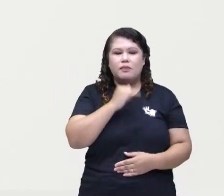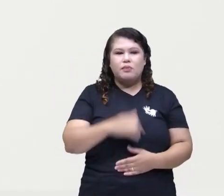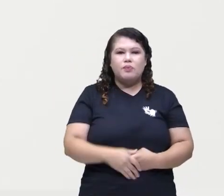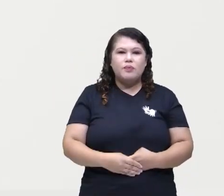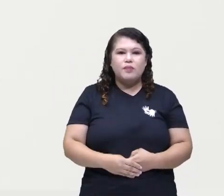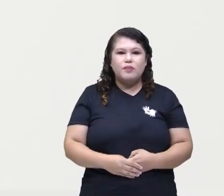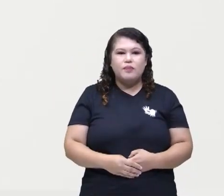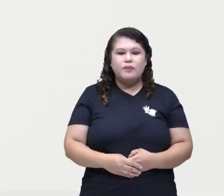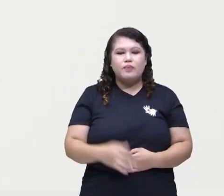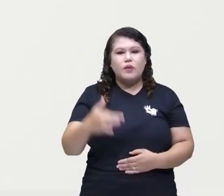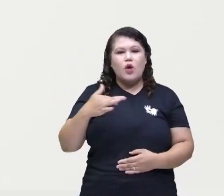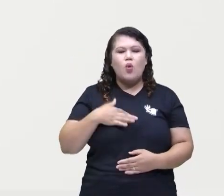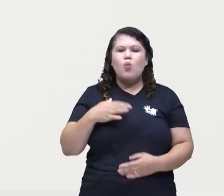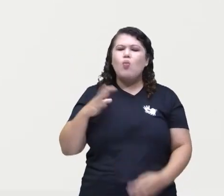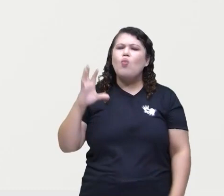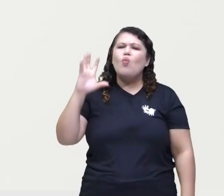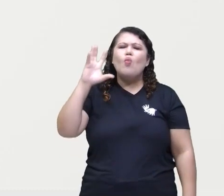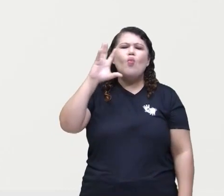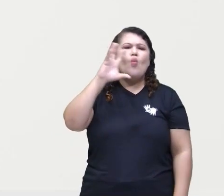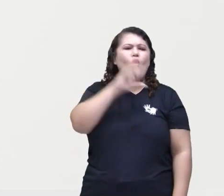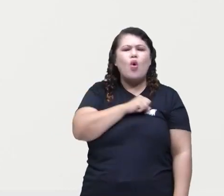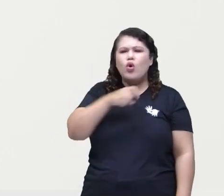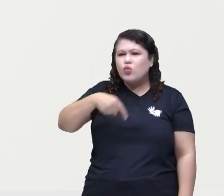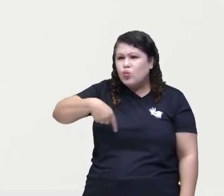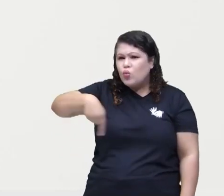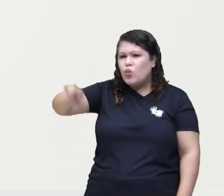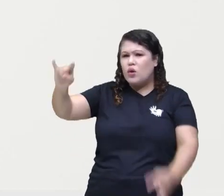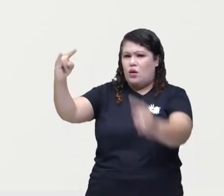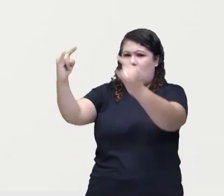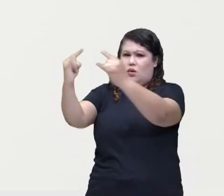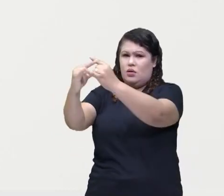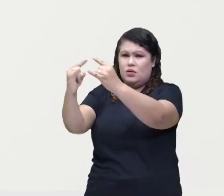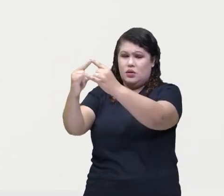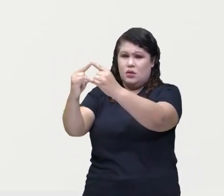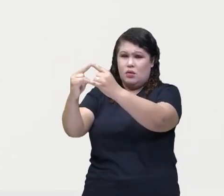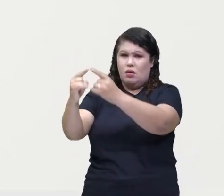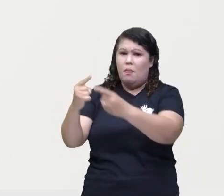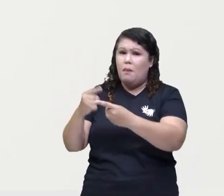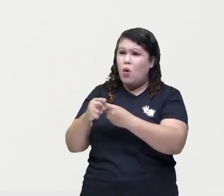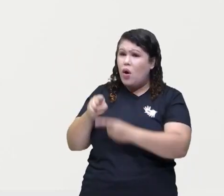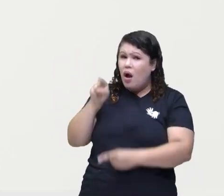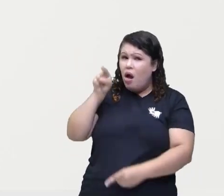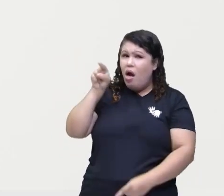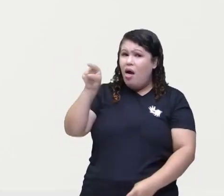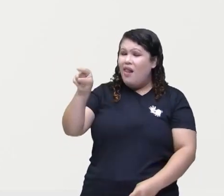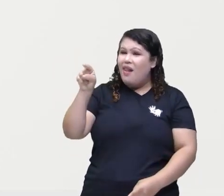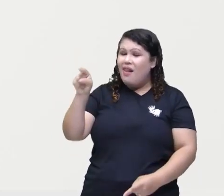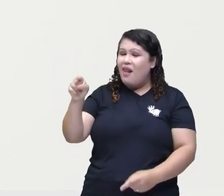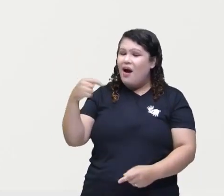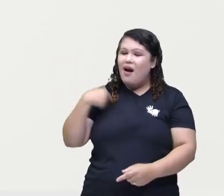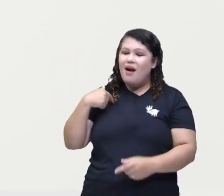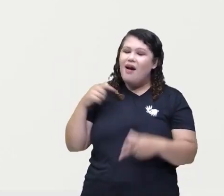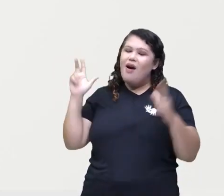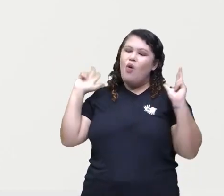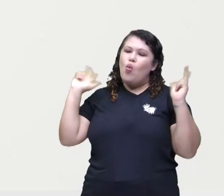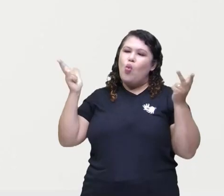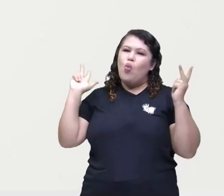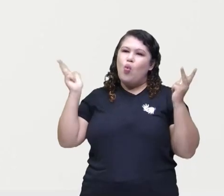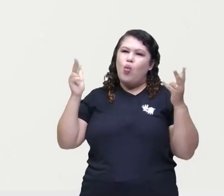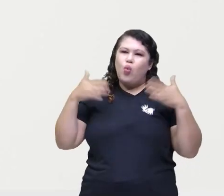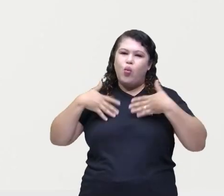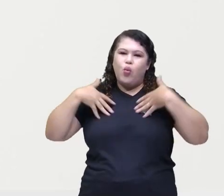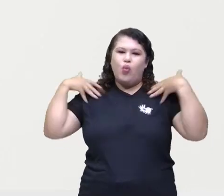Exemplo: eu gosto muito de ir ao circo porque é onde mais me divirto. O que ele